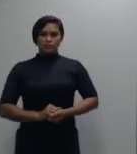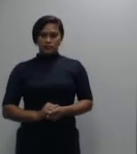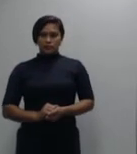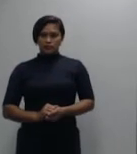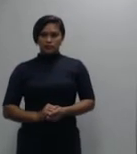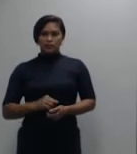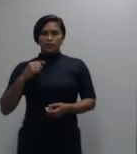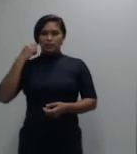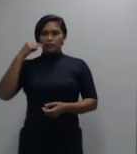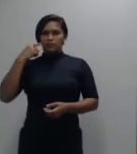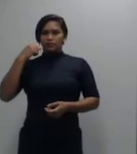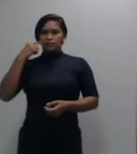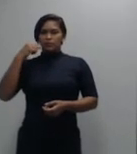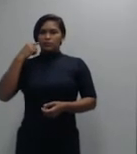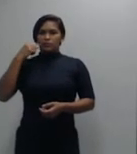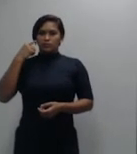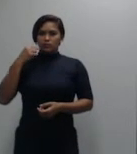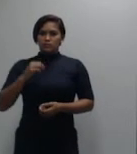advogado